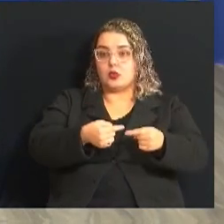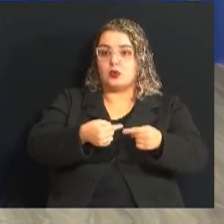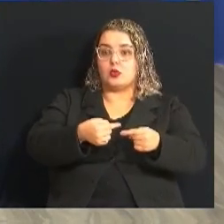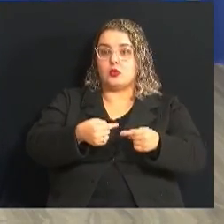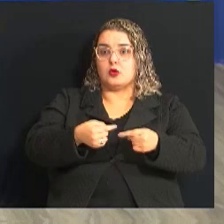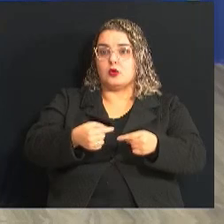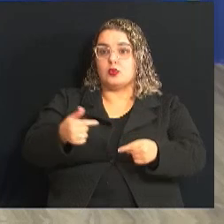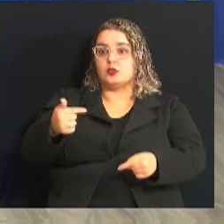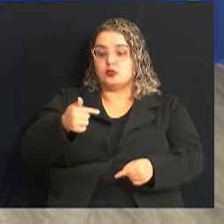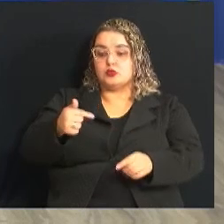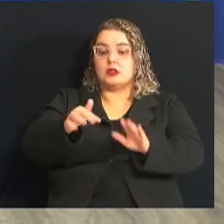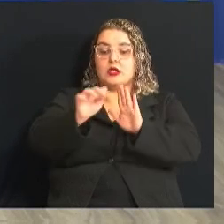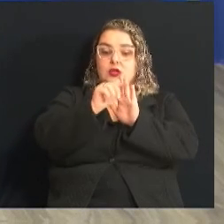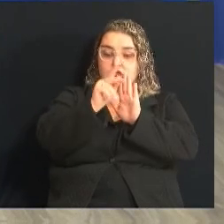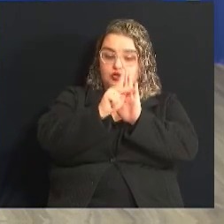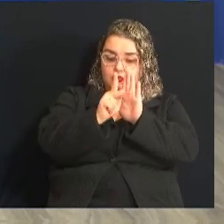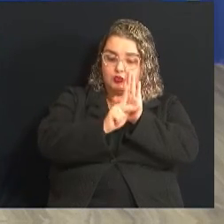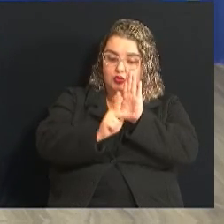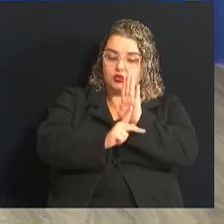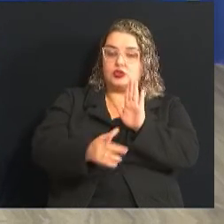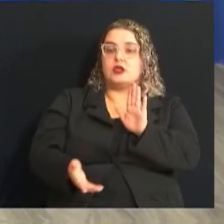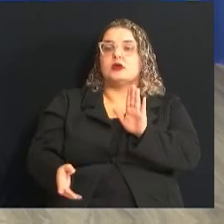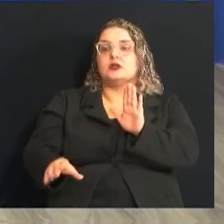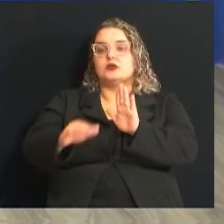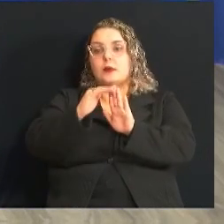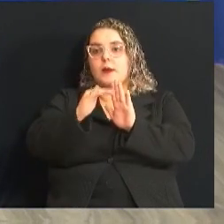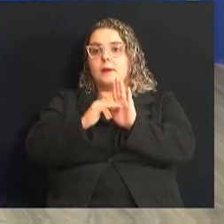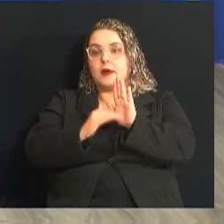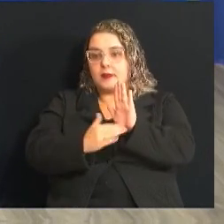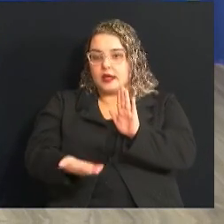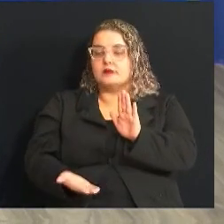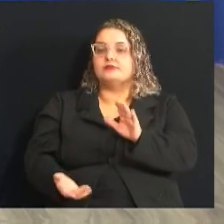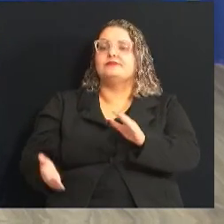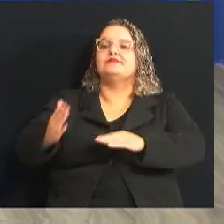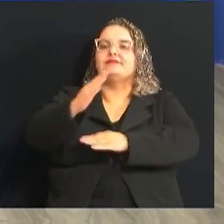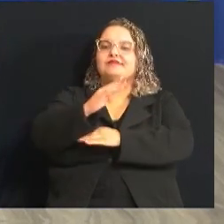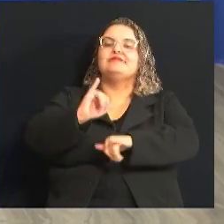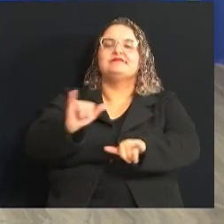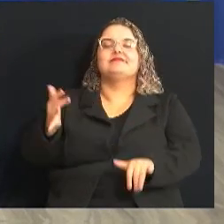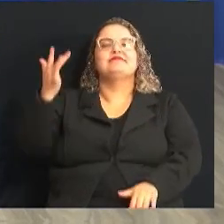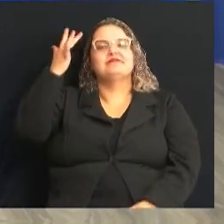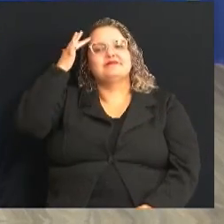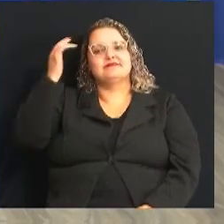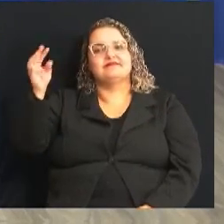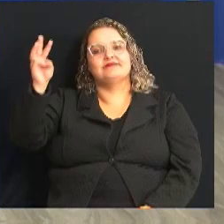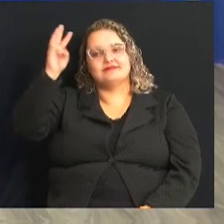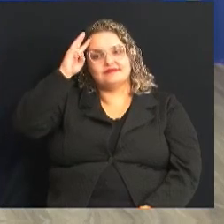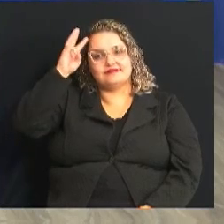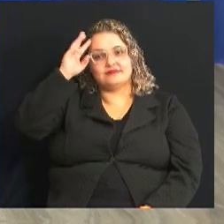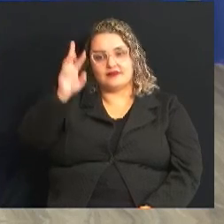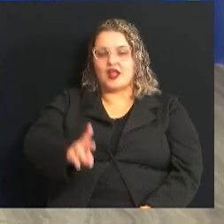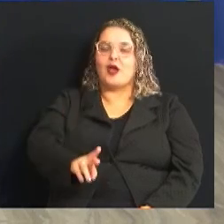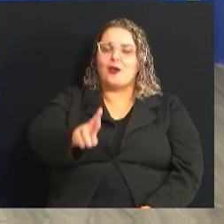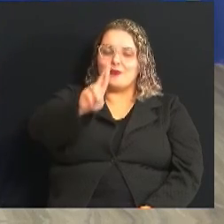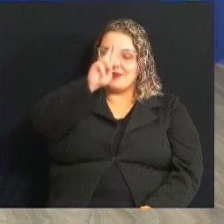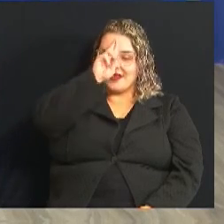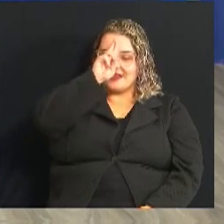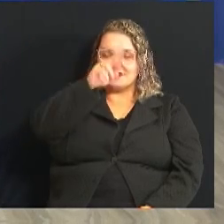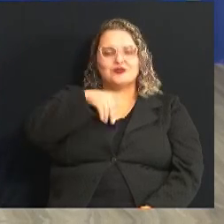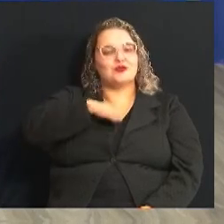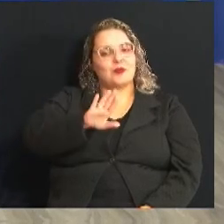7 projetos que estão na pauta. E o Câmara Notícia retorna amanhã, na terça-feira, ao meio-dia, com